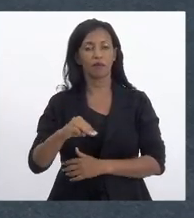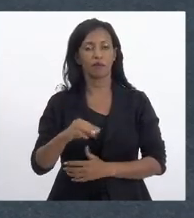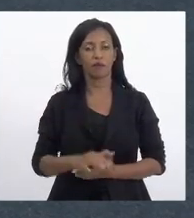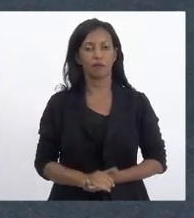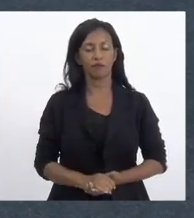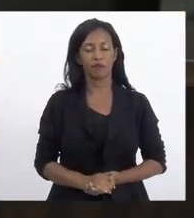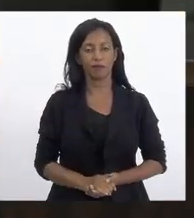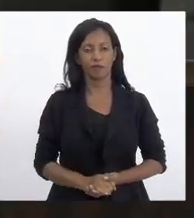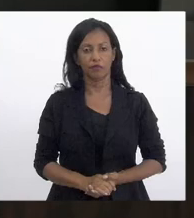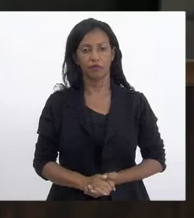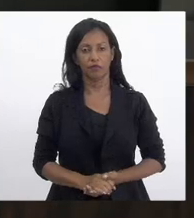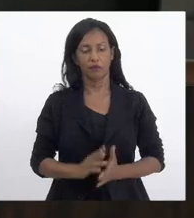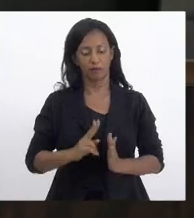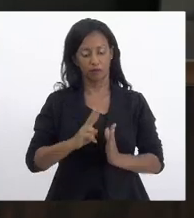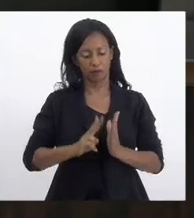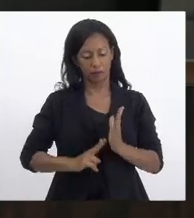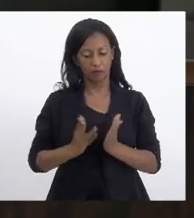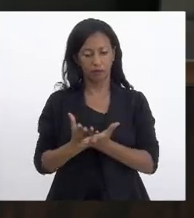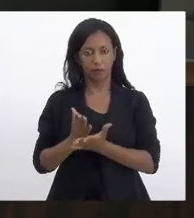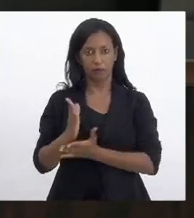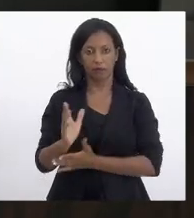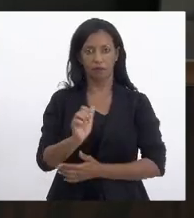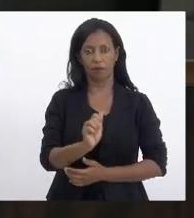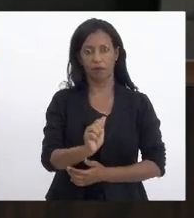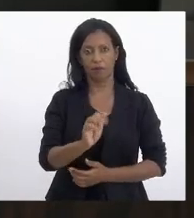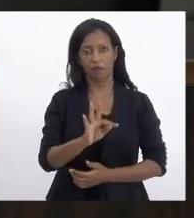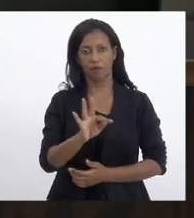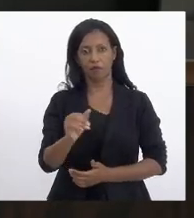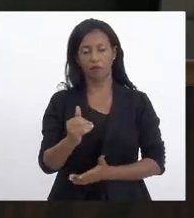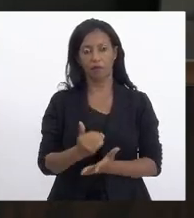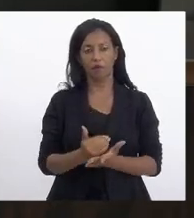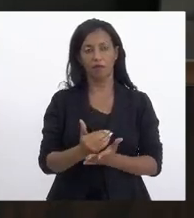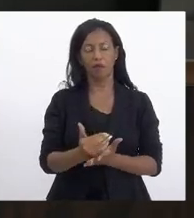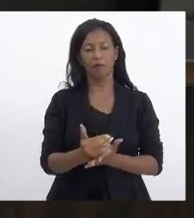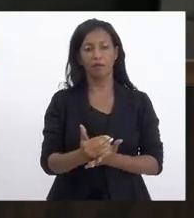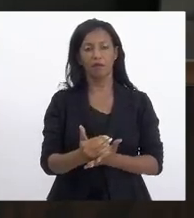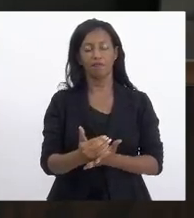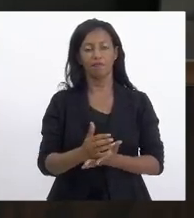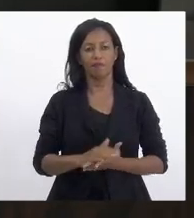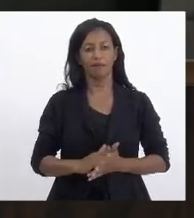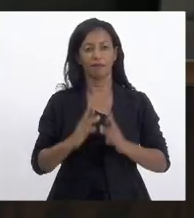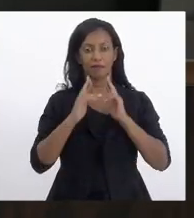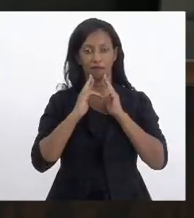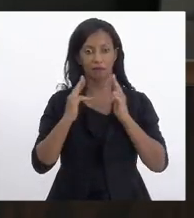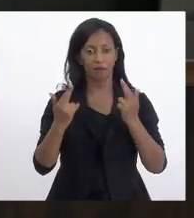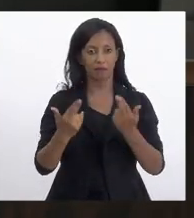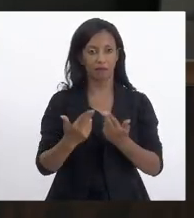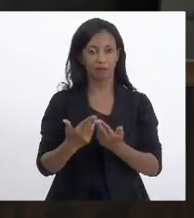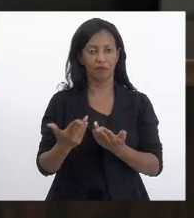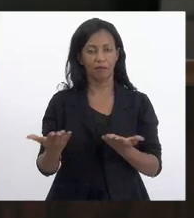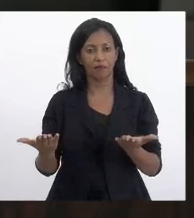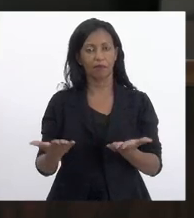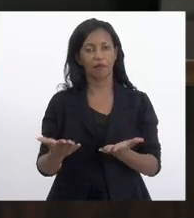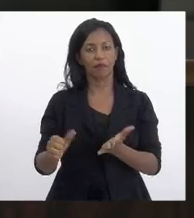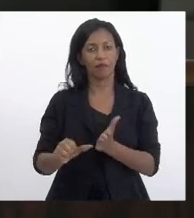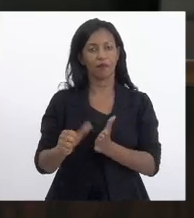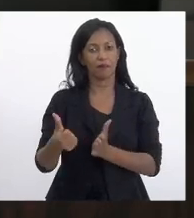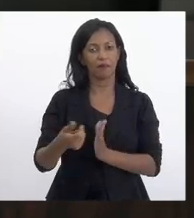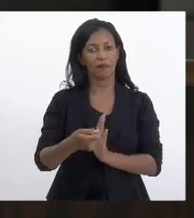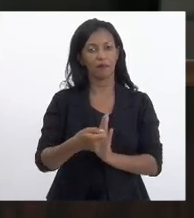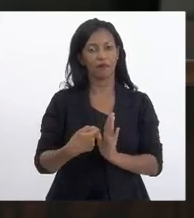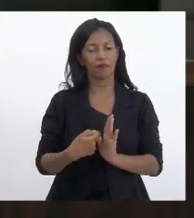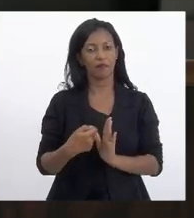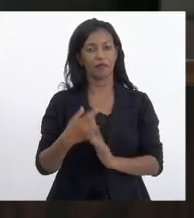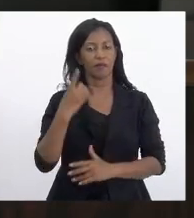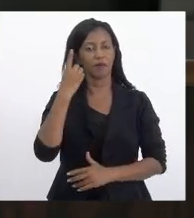minutos. Lida e aprovada a ata, passa-se ao expediente inicial. O primeiro orador inscrito é o deputado